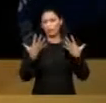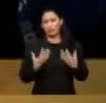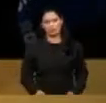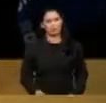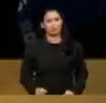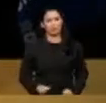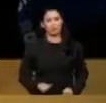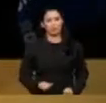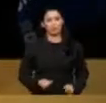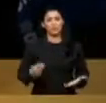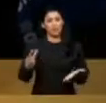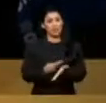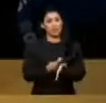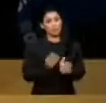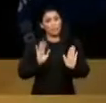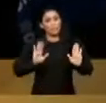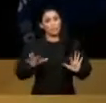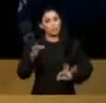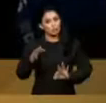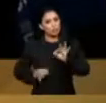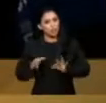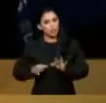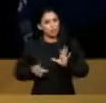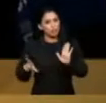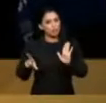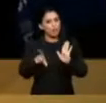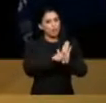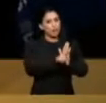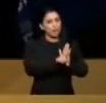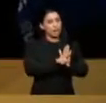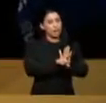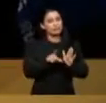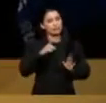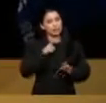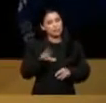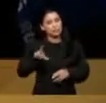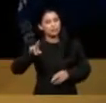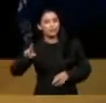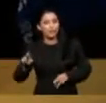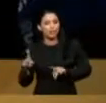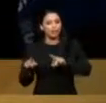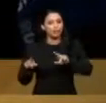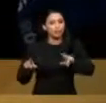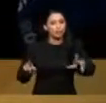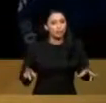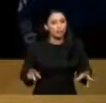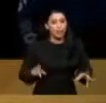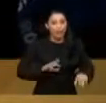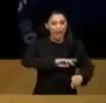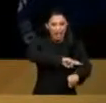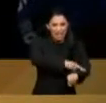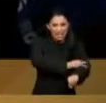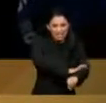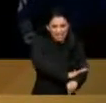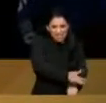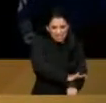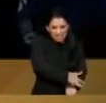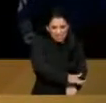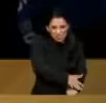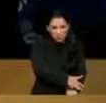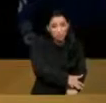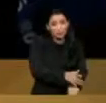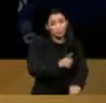desumanos, porém, juridicamente, a legislação brasileira tratou de diferenciá-las. No crime de racismo, tem-se como